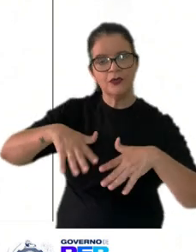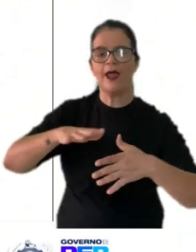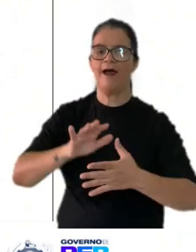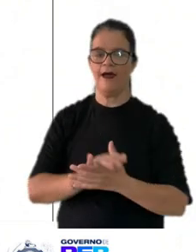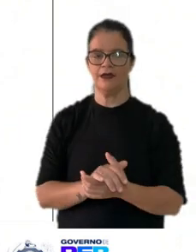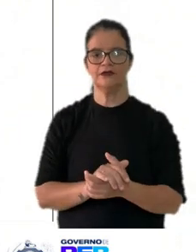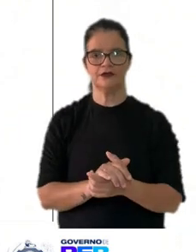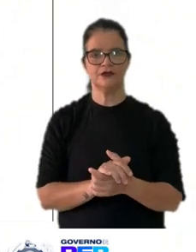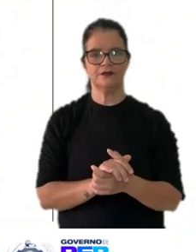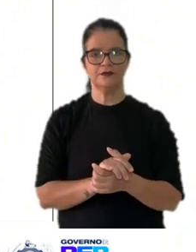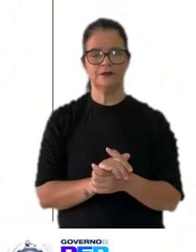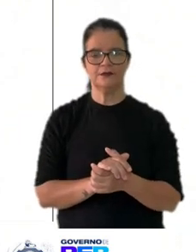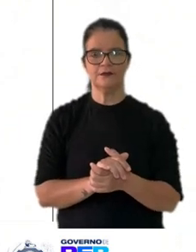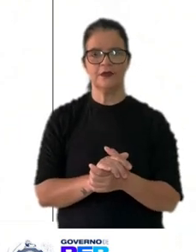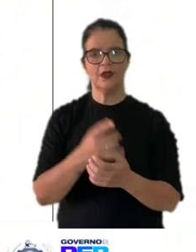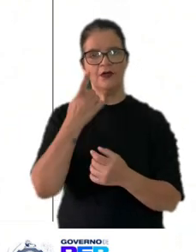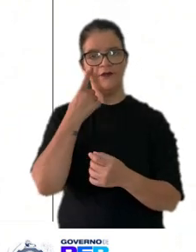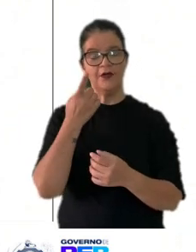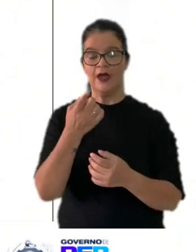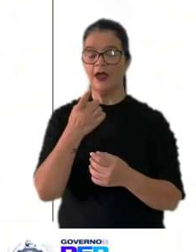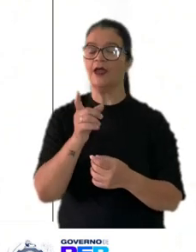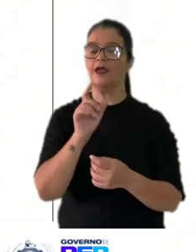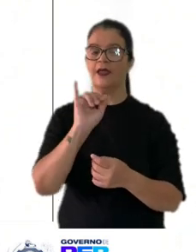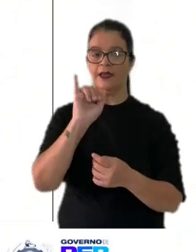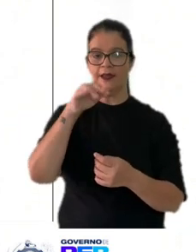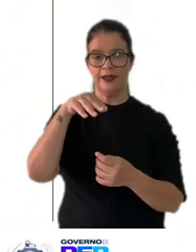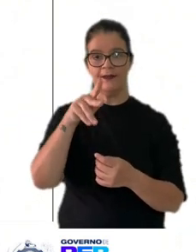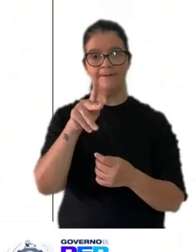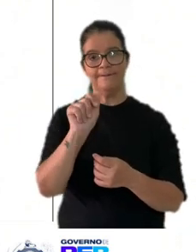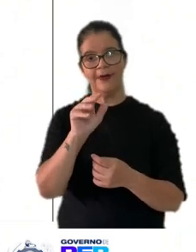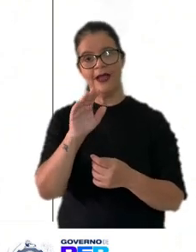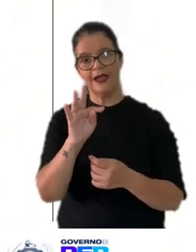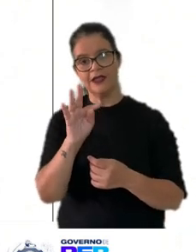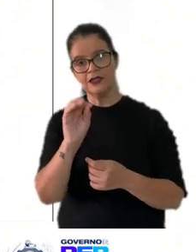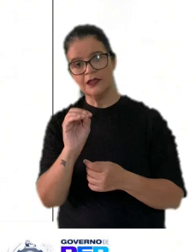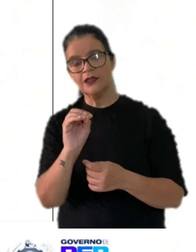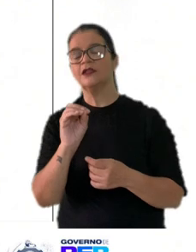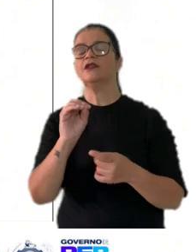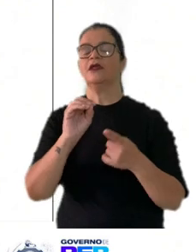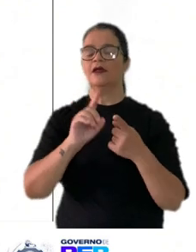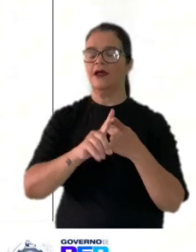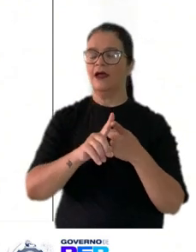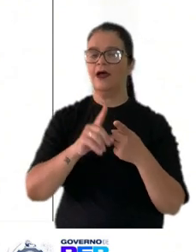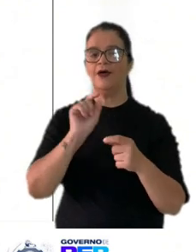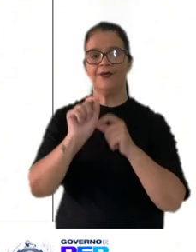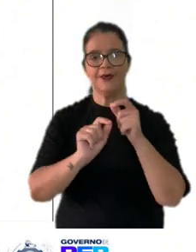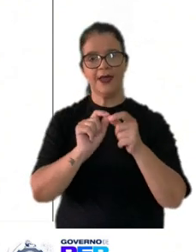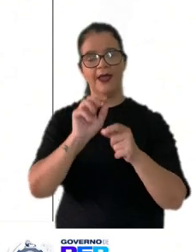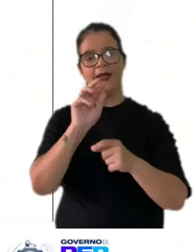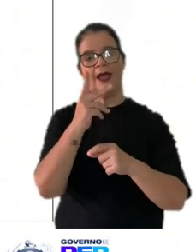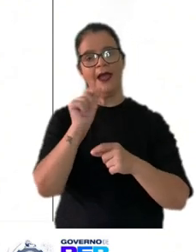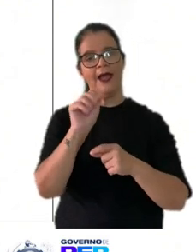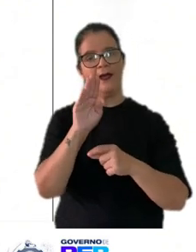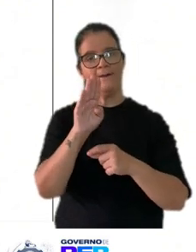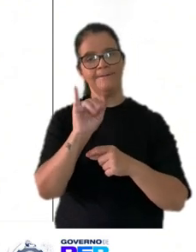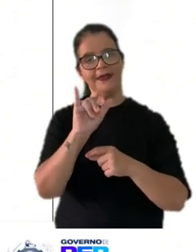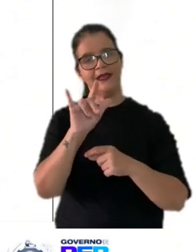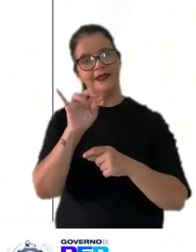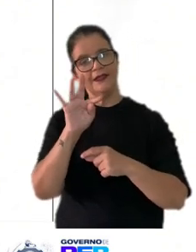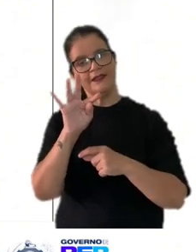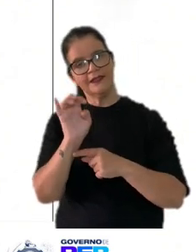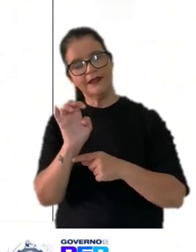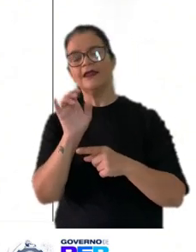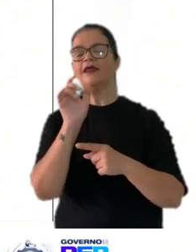also impact então impactam no que ability habilidade of people das